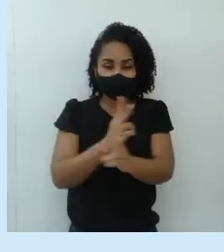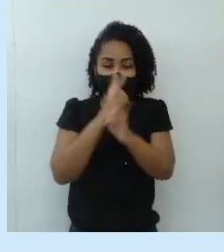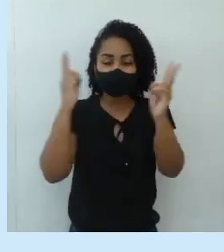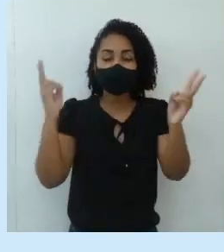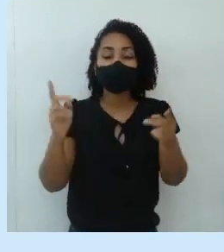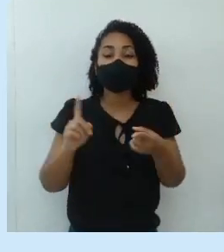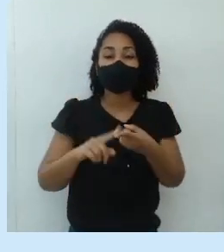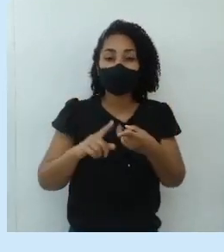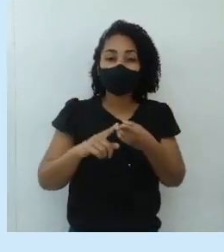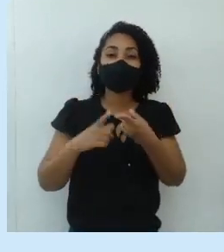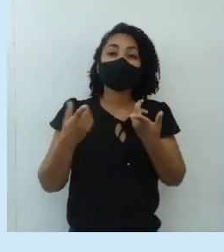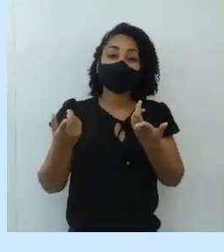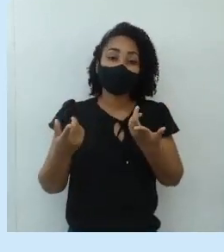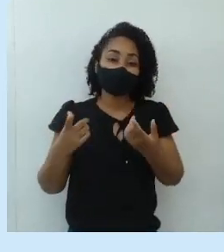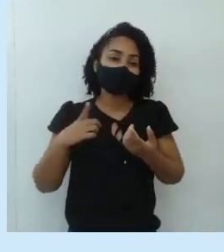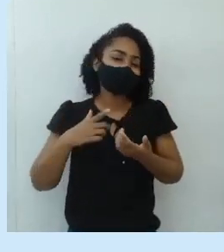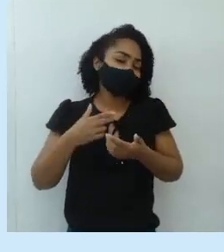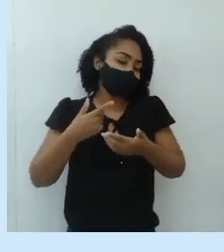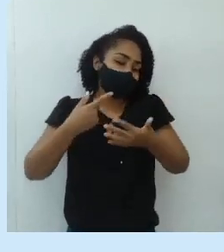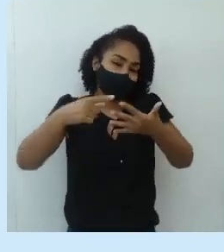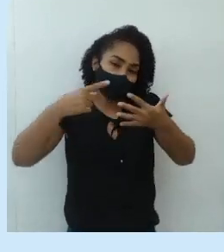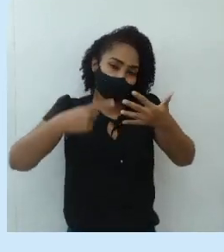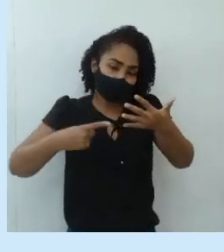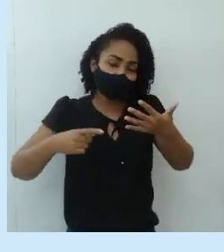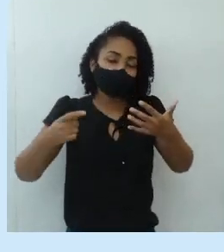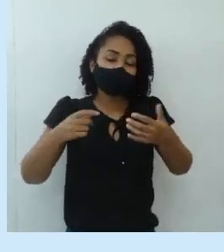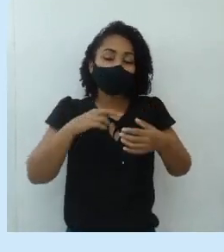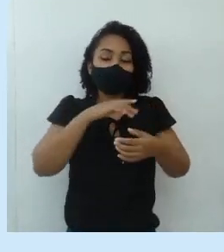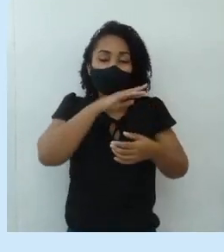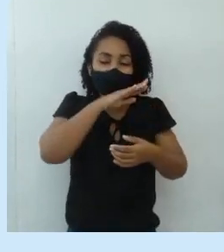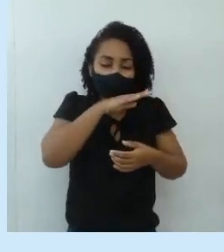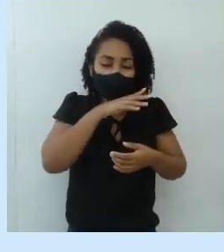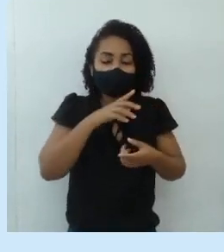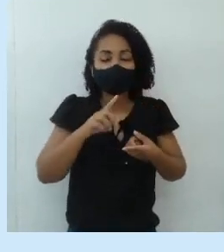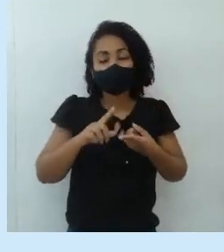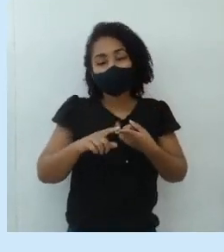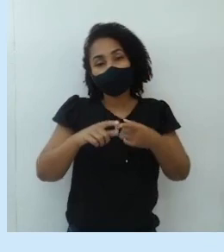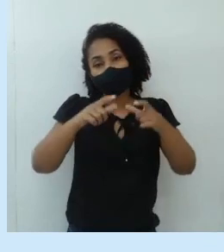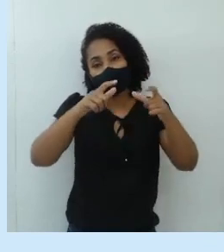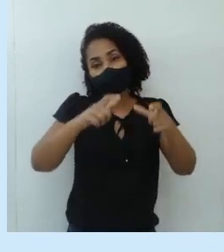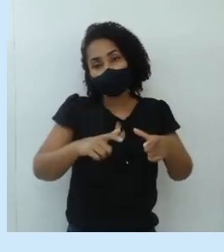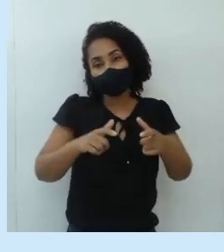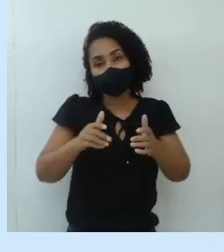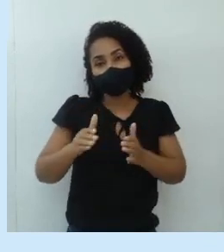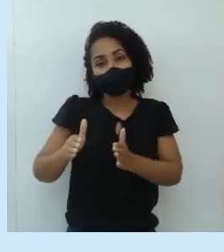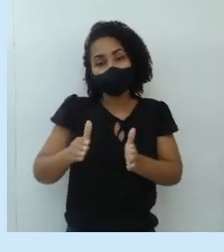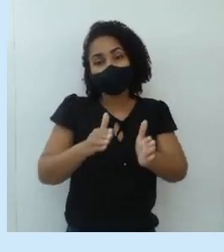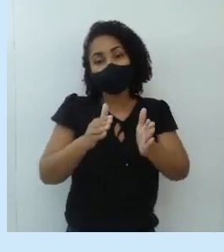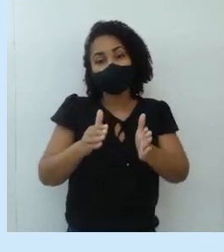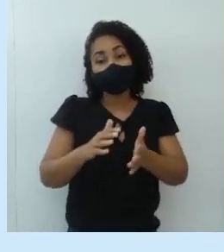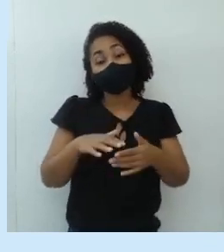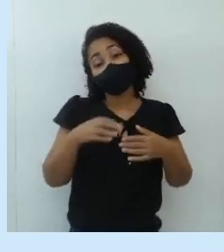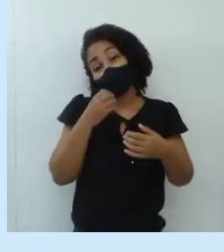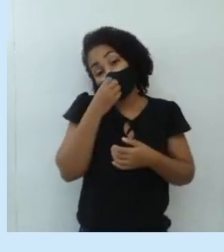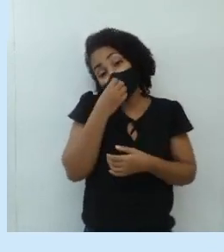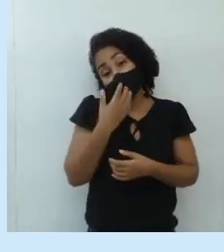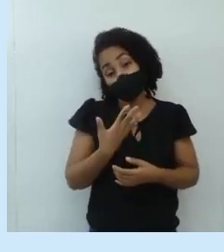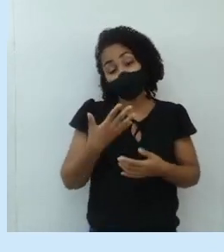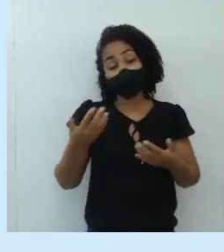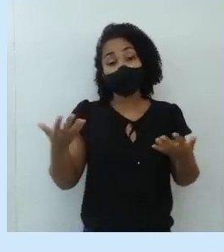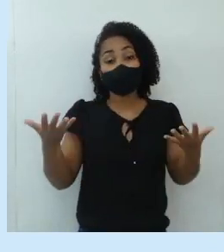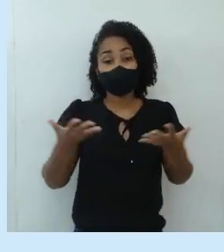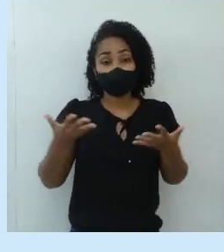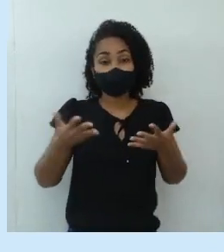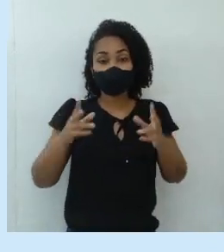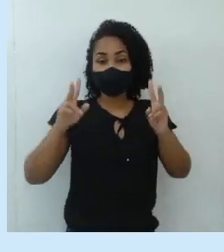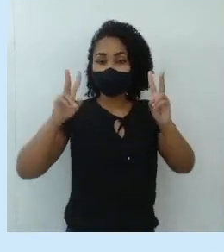os tornados que podem prejudicar ali o seu trajeto. Bom, hoje o nosso